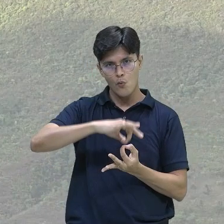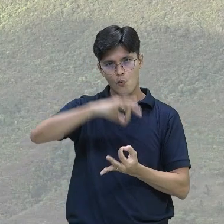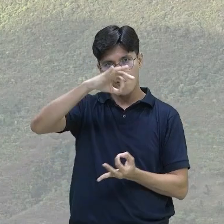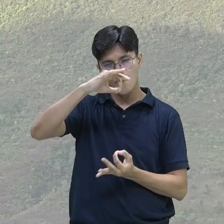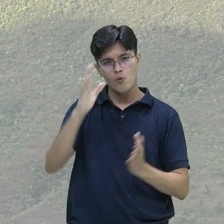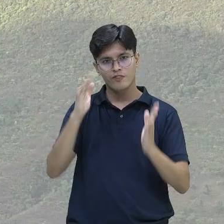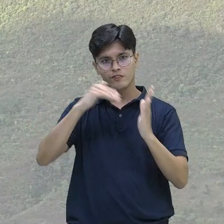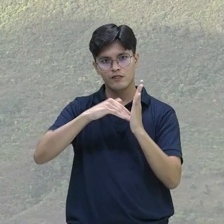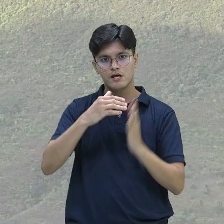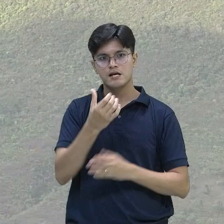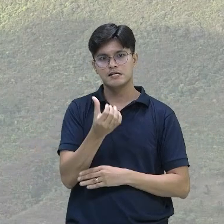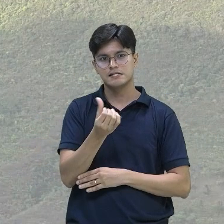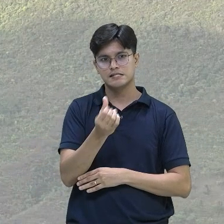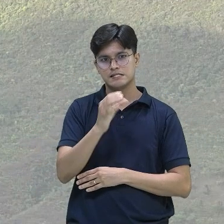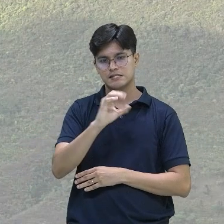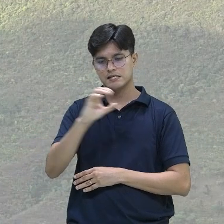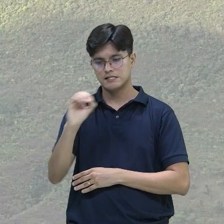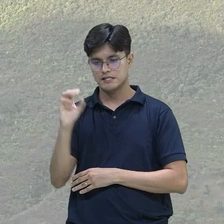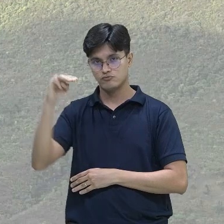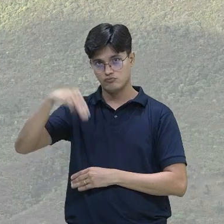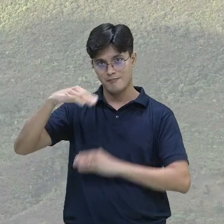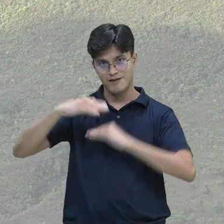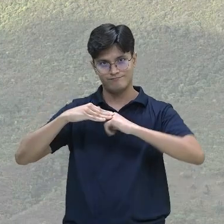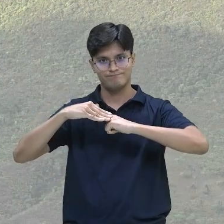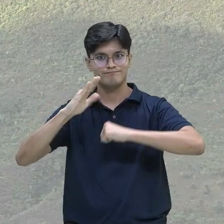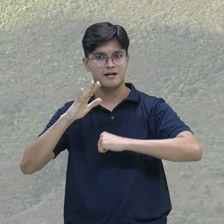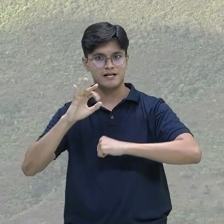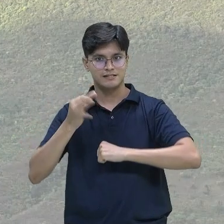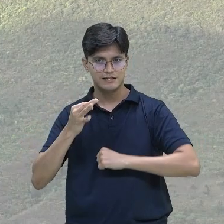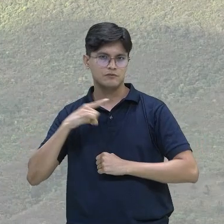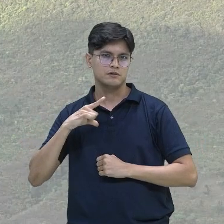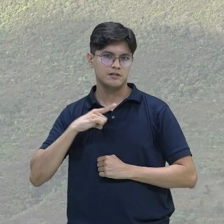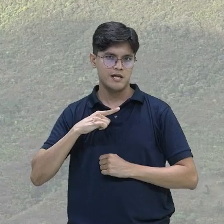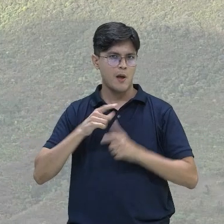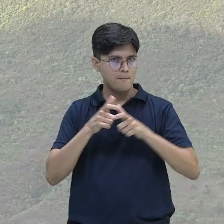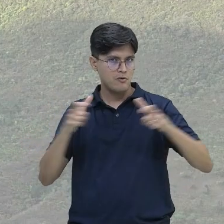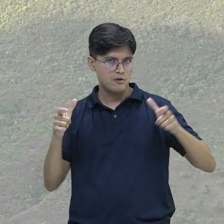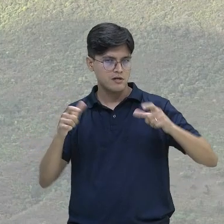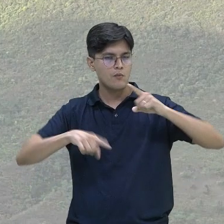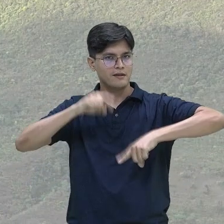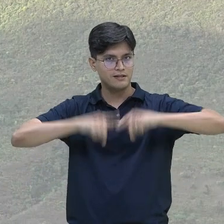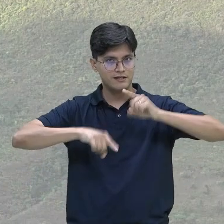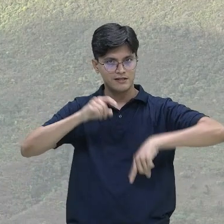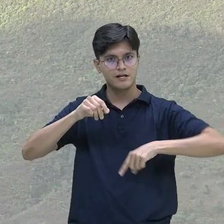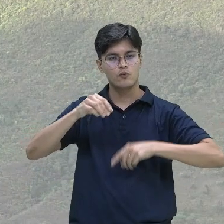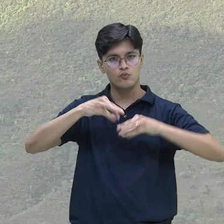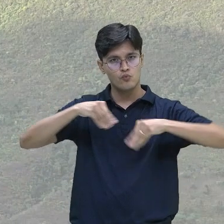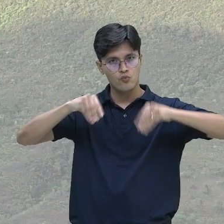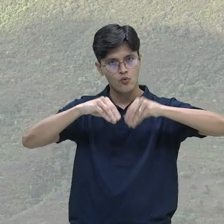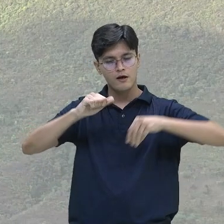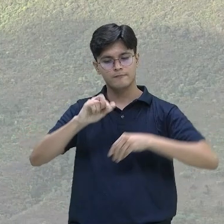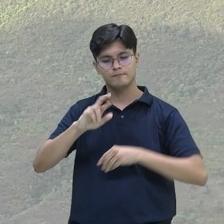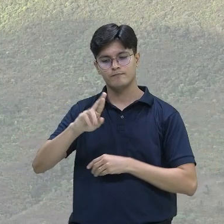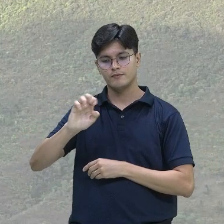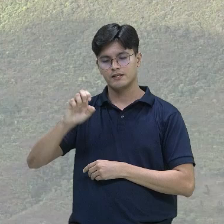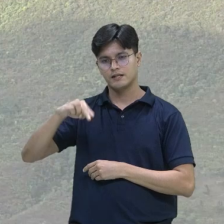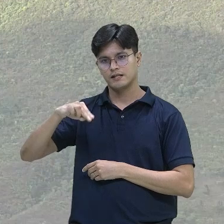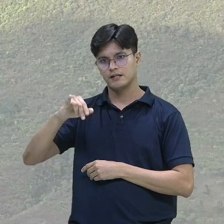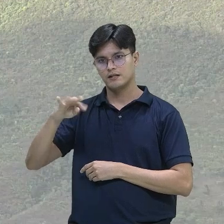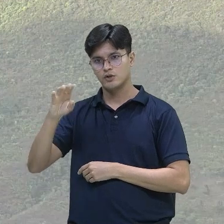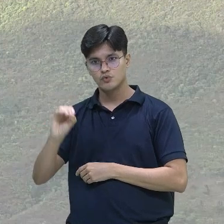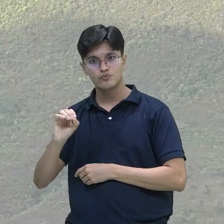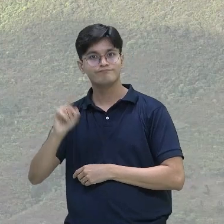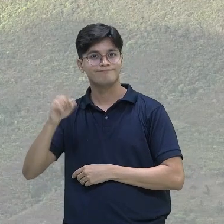aí em grande parte, né, pelo material do arenito, tá bom? Então são algumas das características dessas formas de